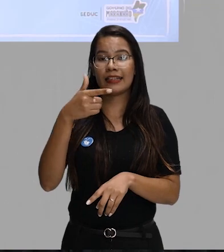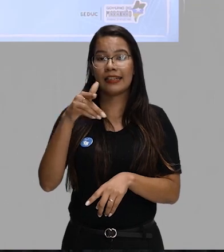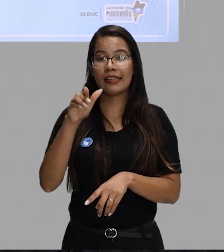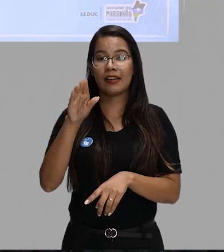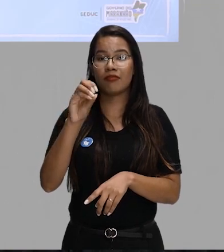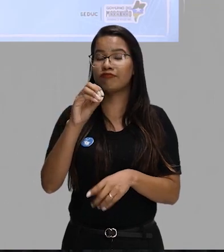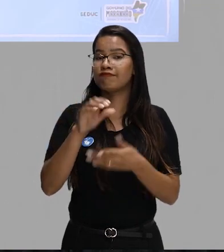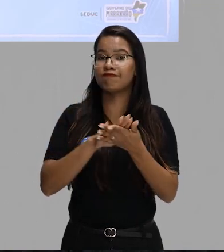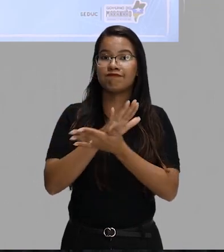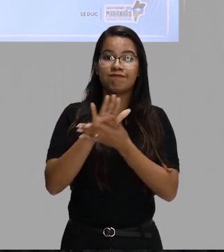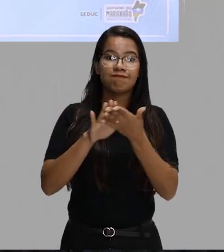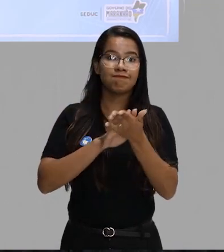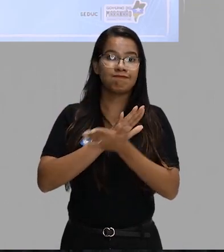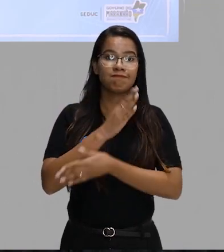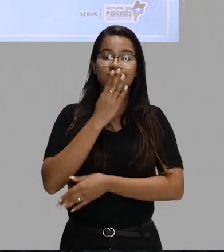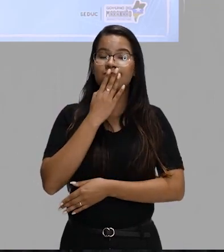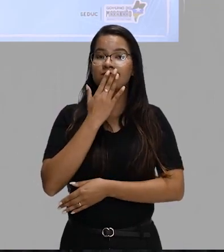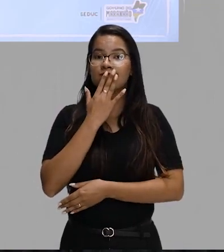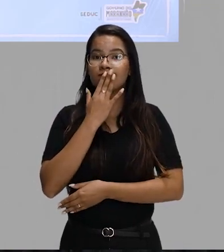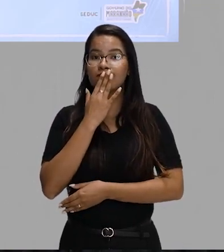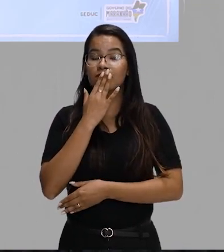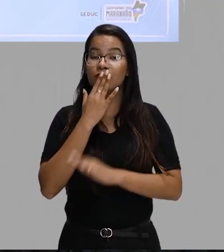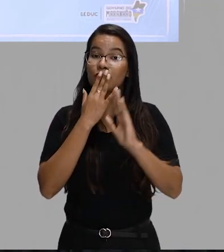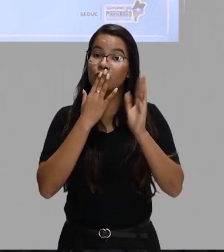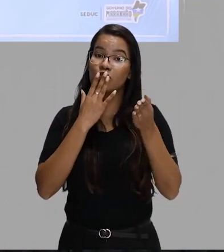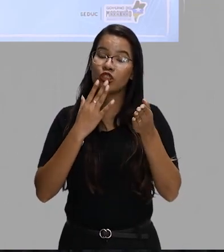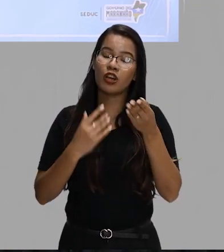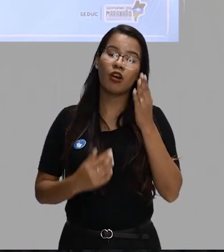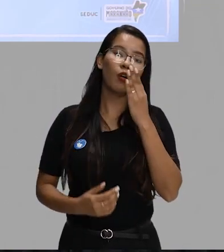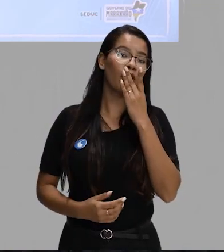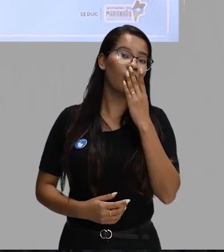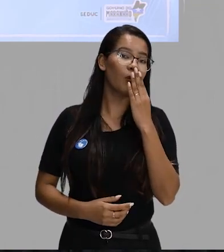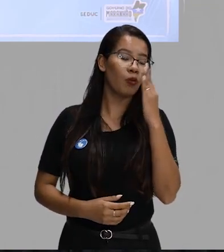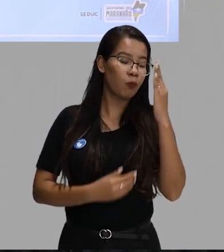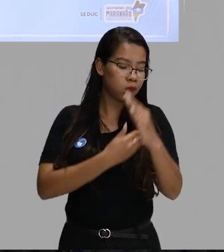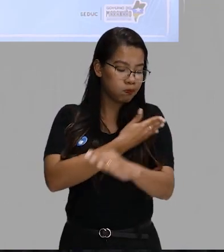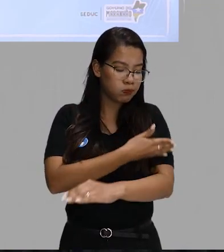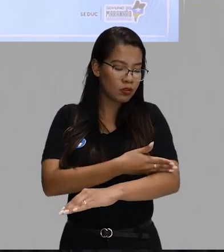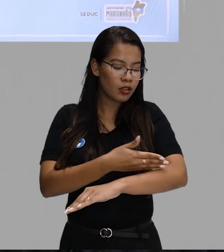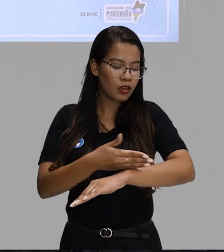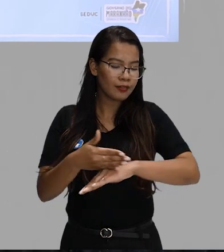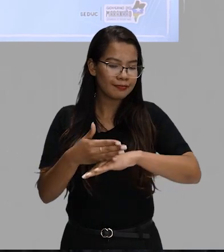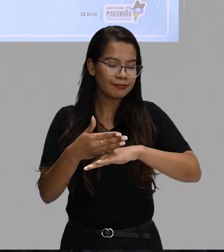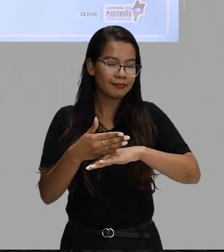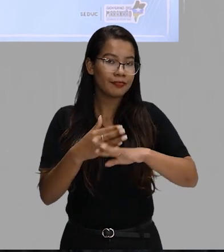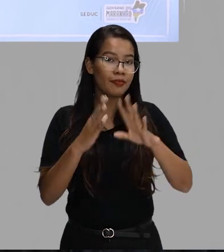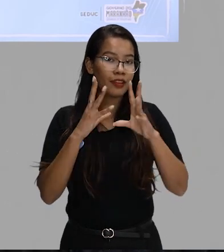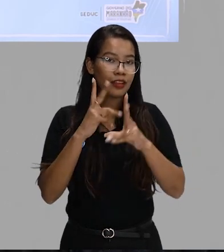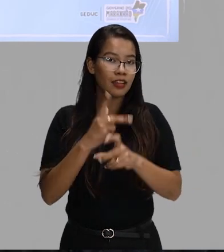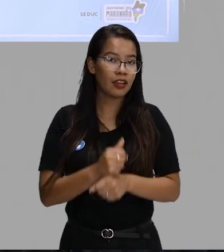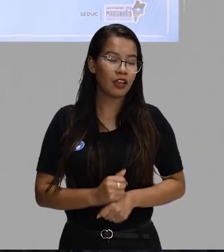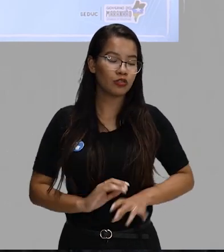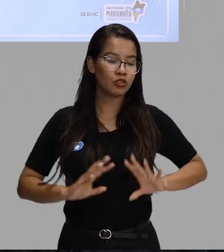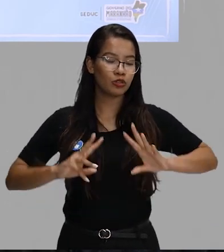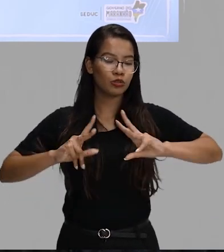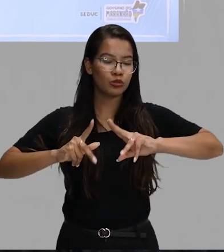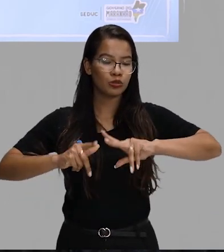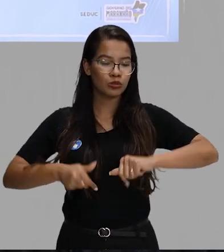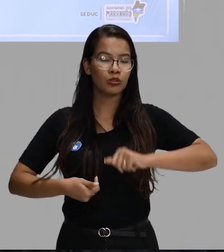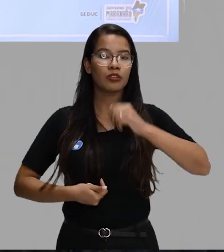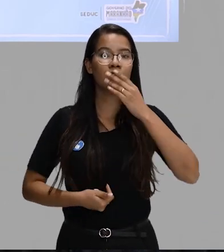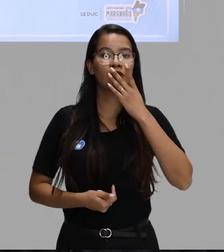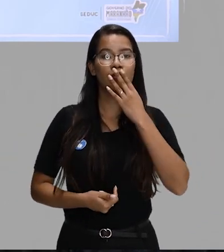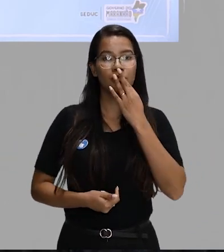branco, ele é proveniente da reflexão de todas as cores.